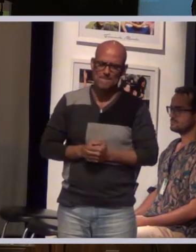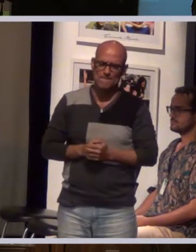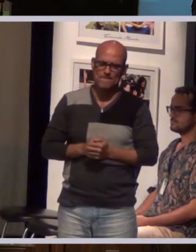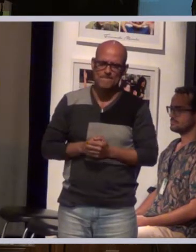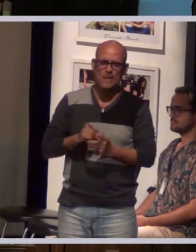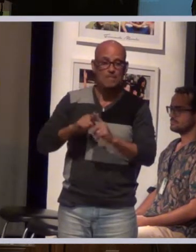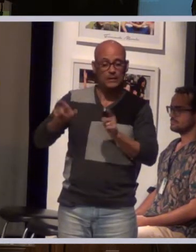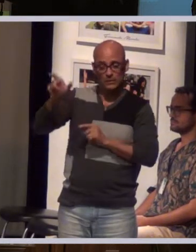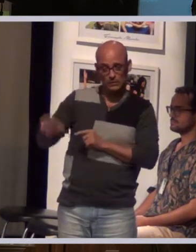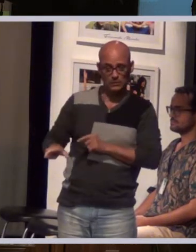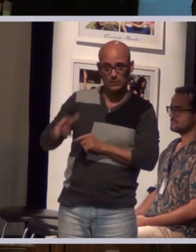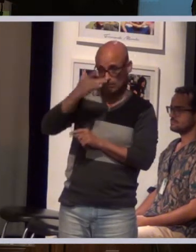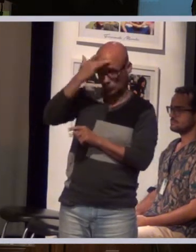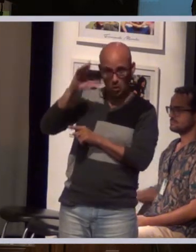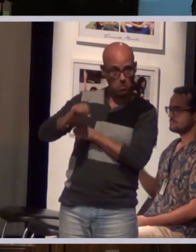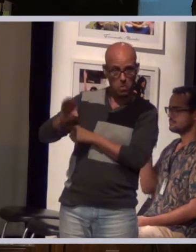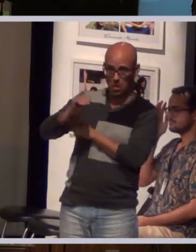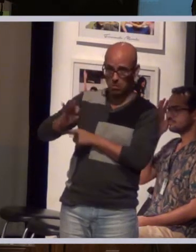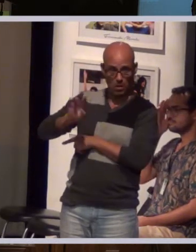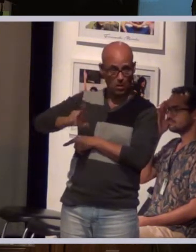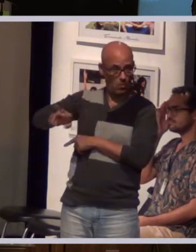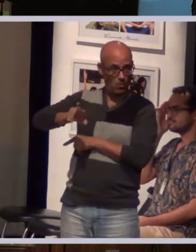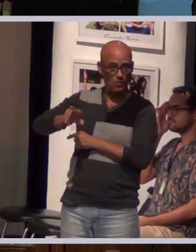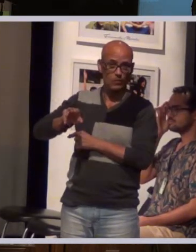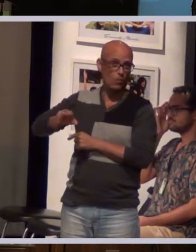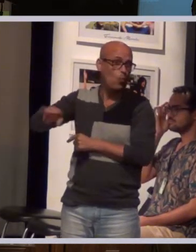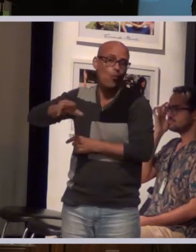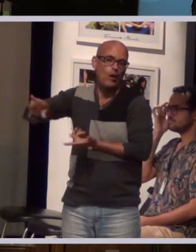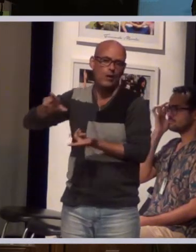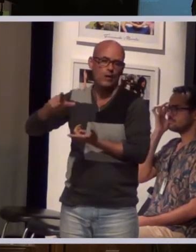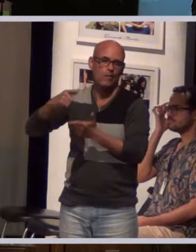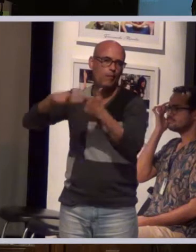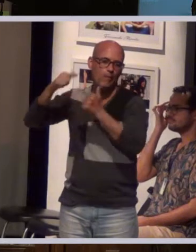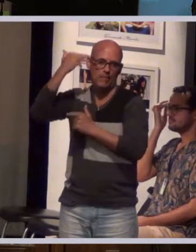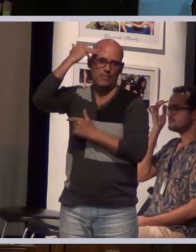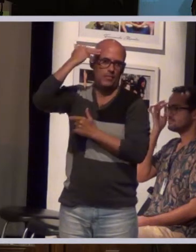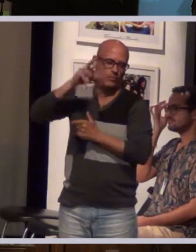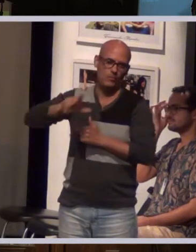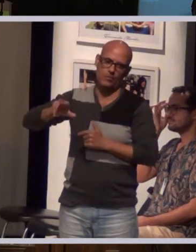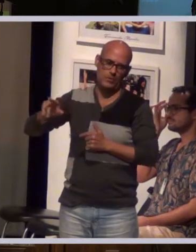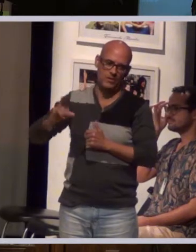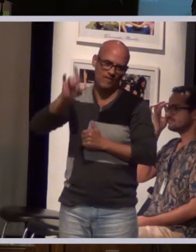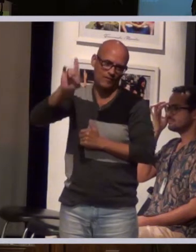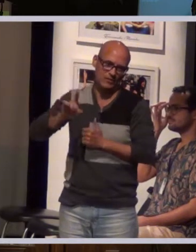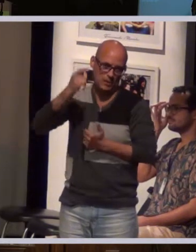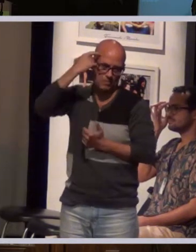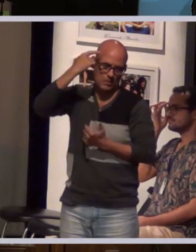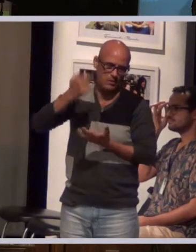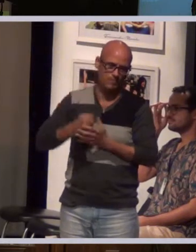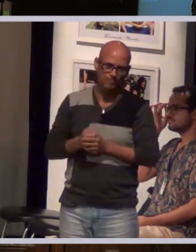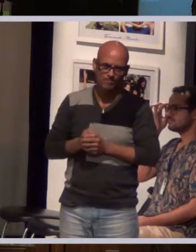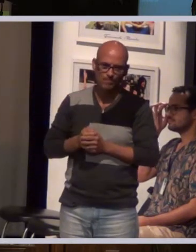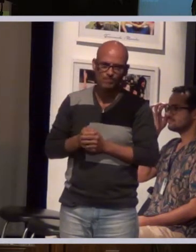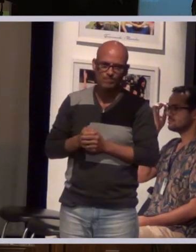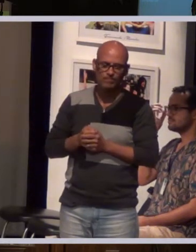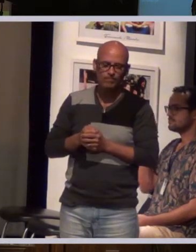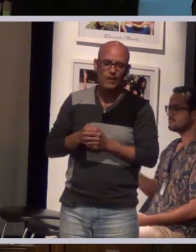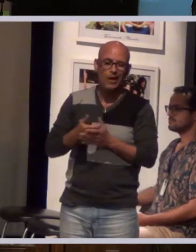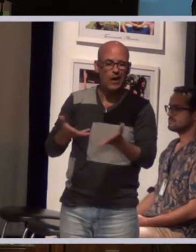indivíduo não oralizar não significa deficiência intelectual. Isso tem ficado